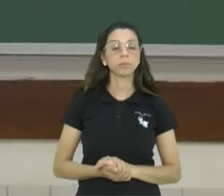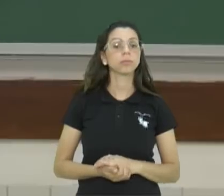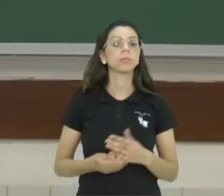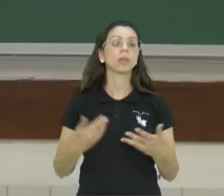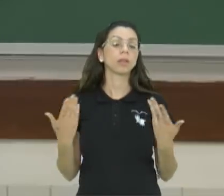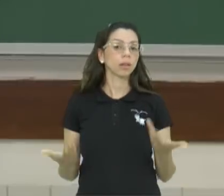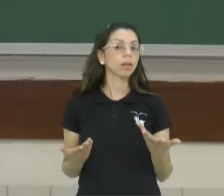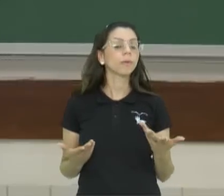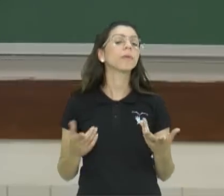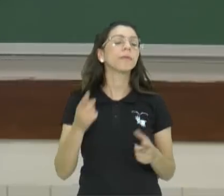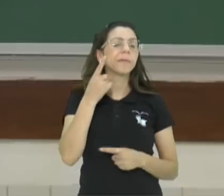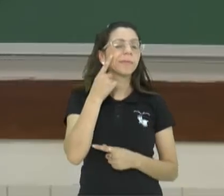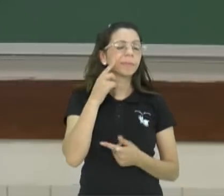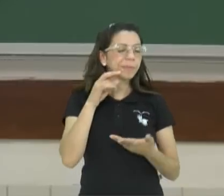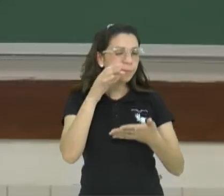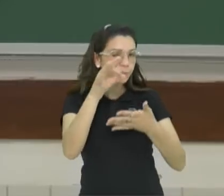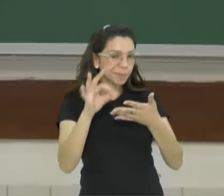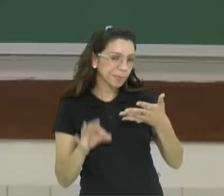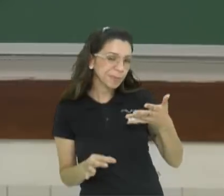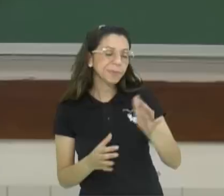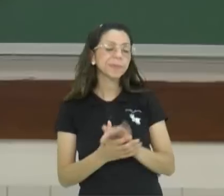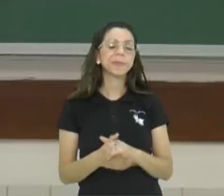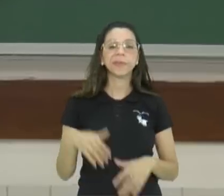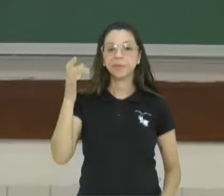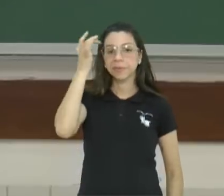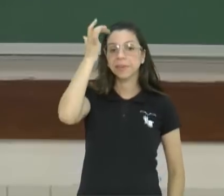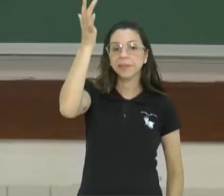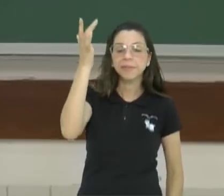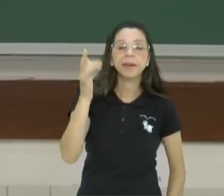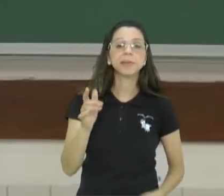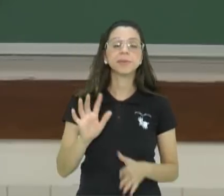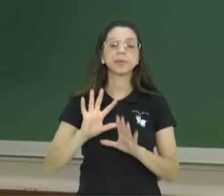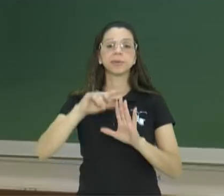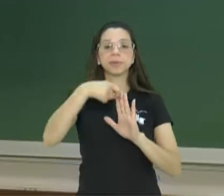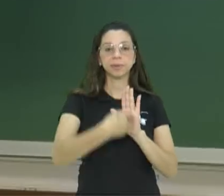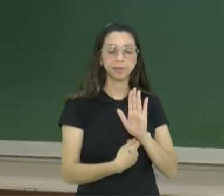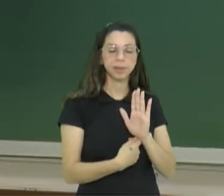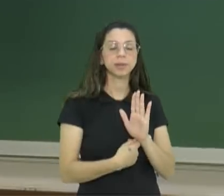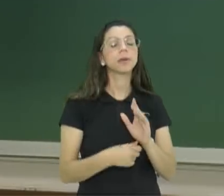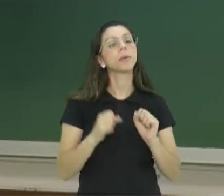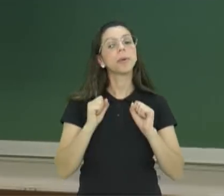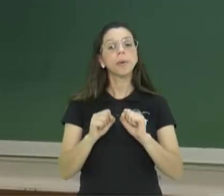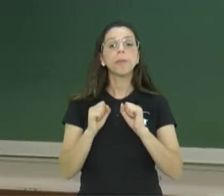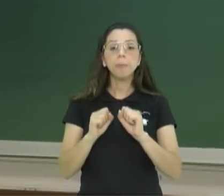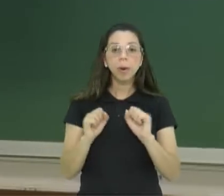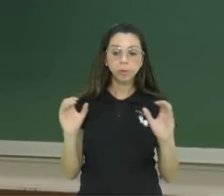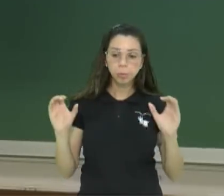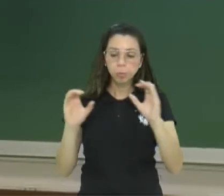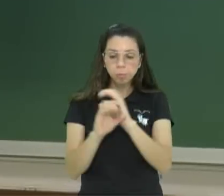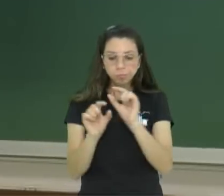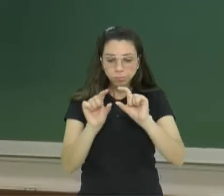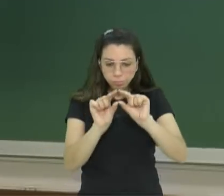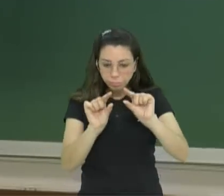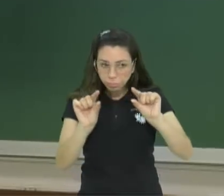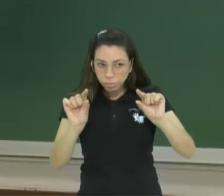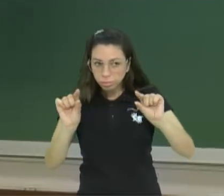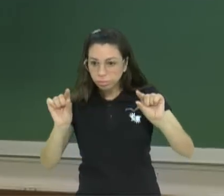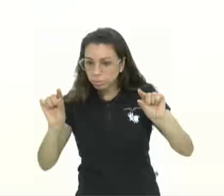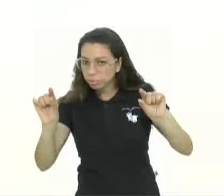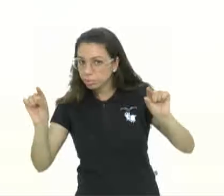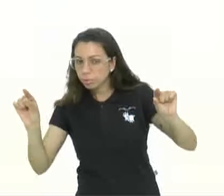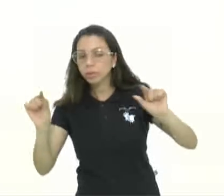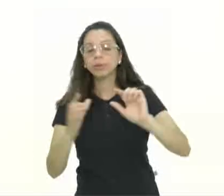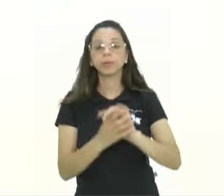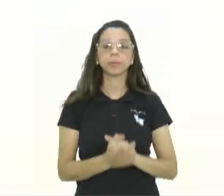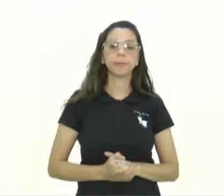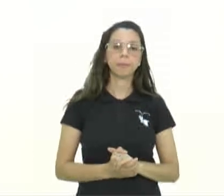Então, vamos lá ver a resposta. Estava bem fácil ali no texto. Você pode ter escrito completo, como eu fiz aqui. Ó, he